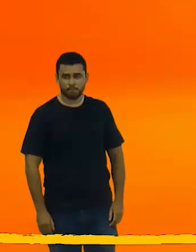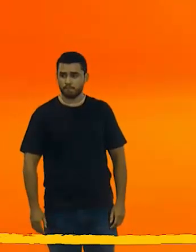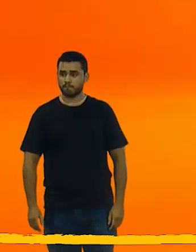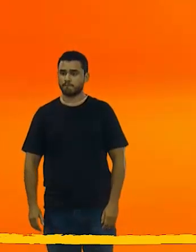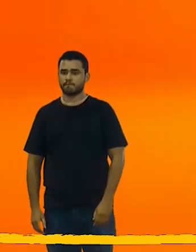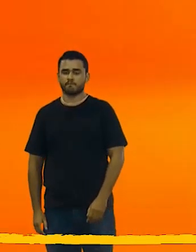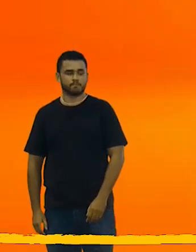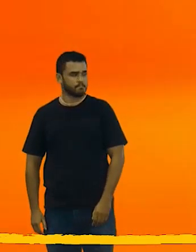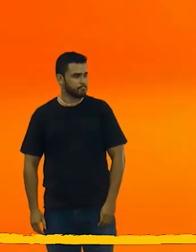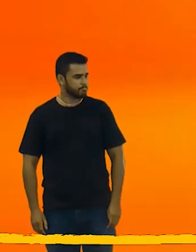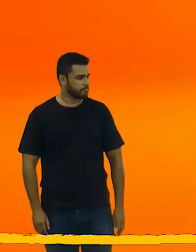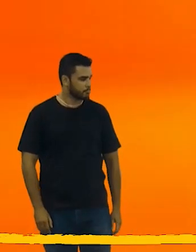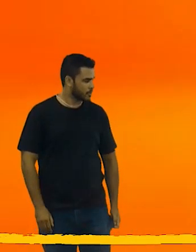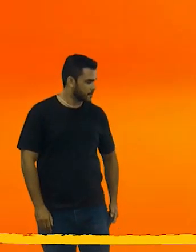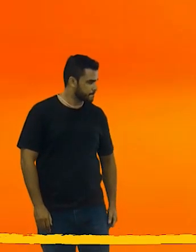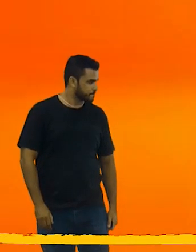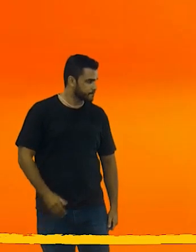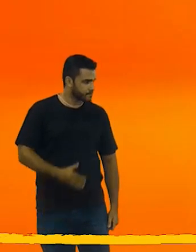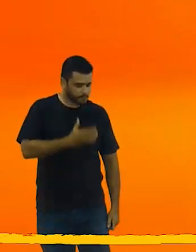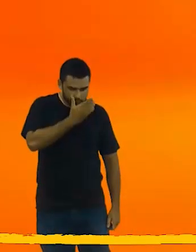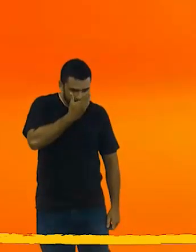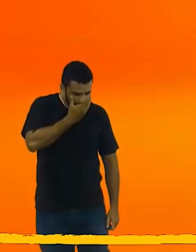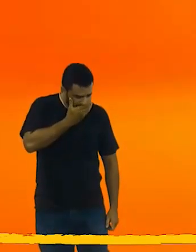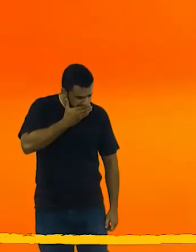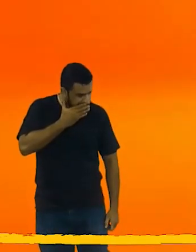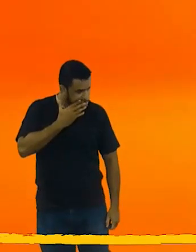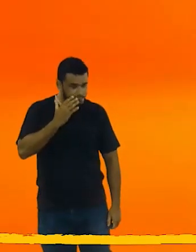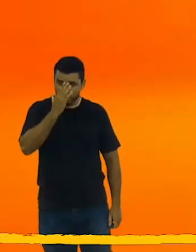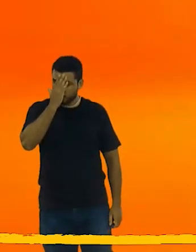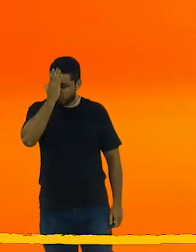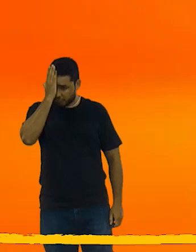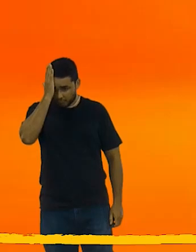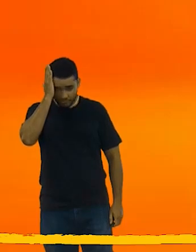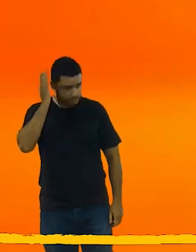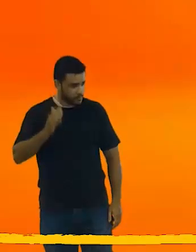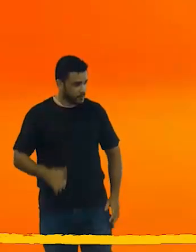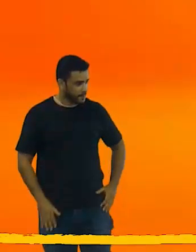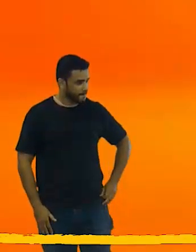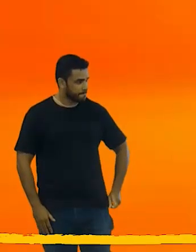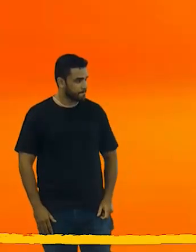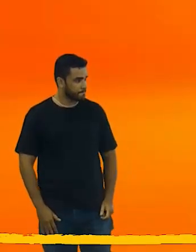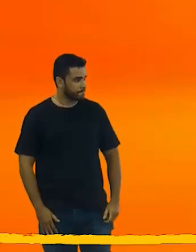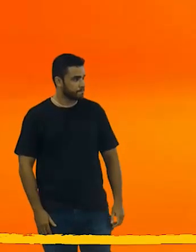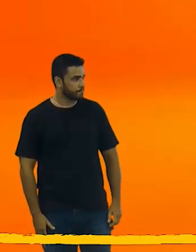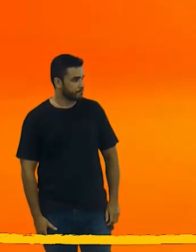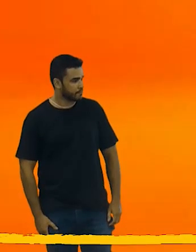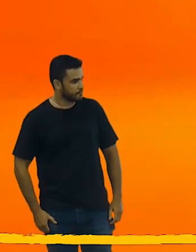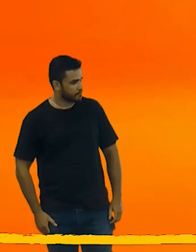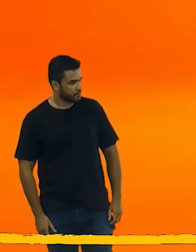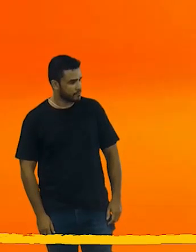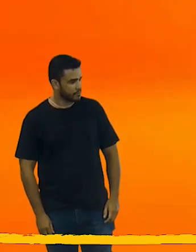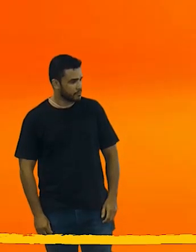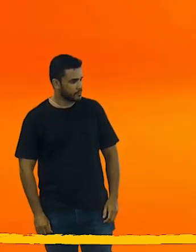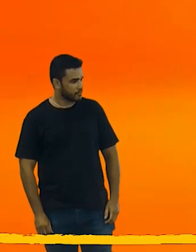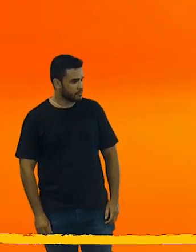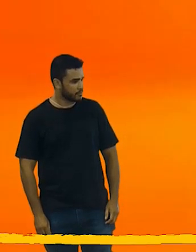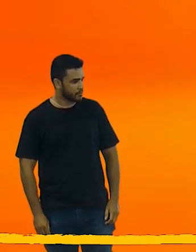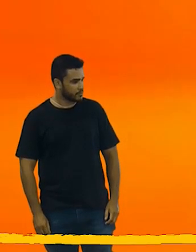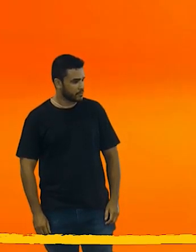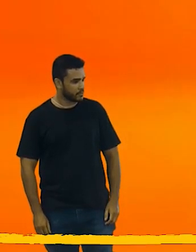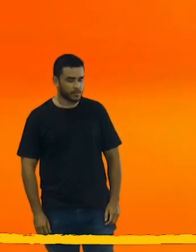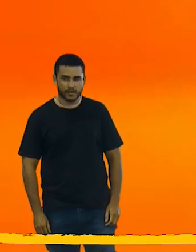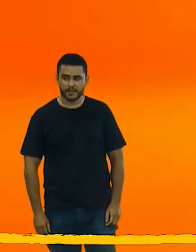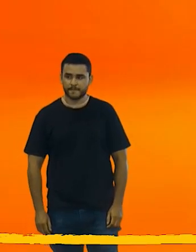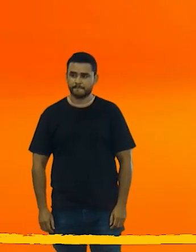quarta questão, deixa eu só voltar só um pouquinho aqui, para a gente fazer uma abordagem. Questão 6, está